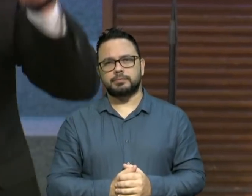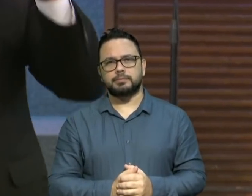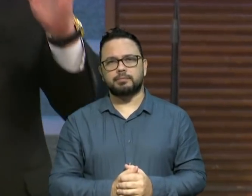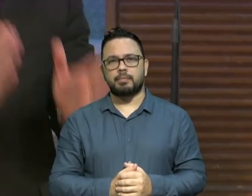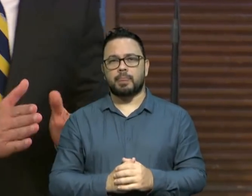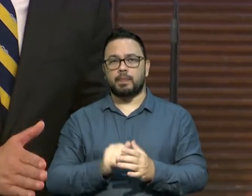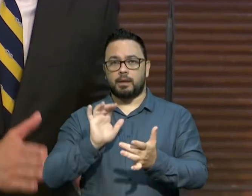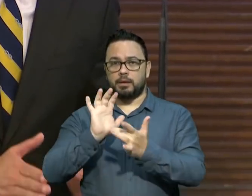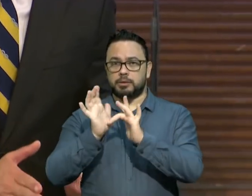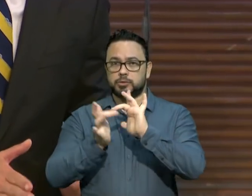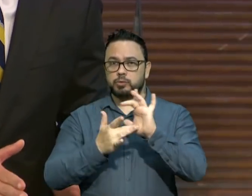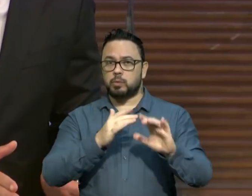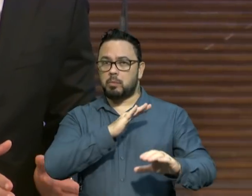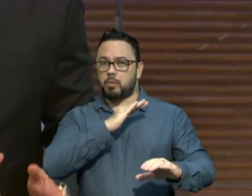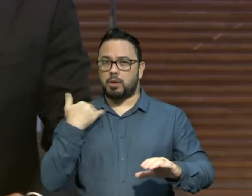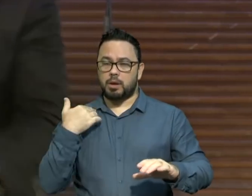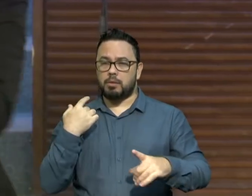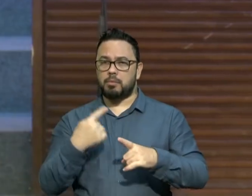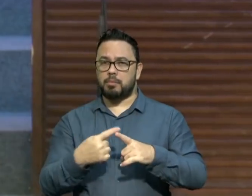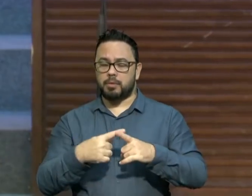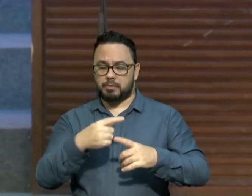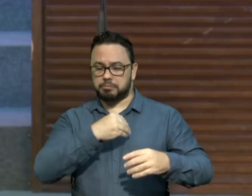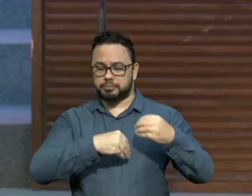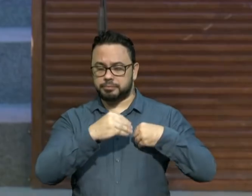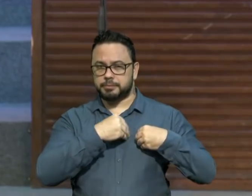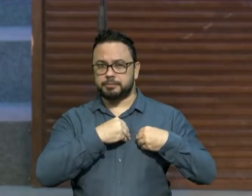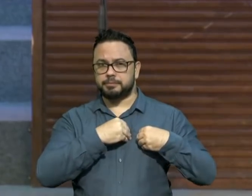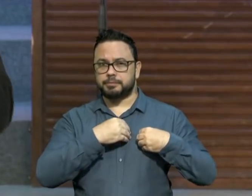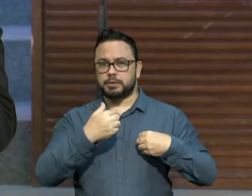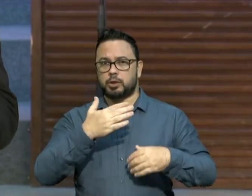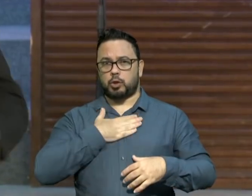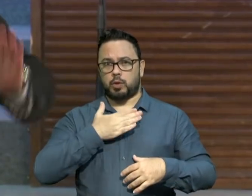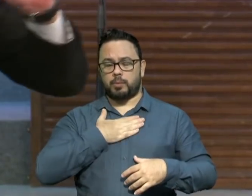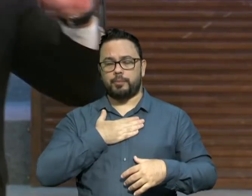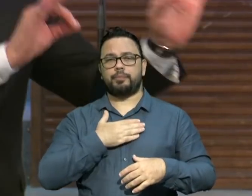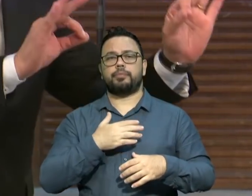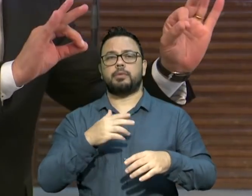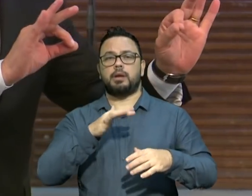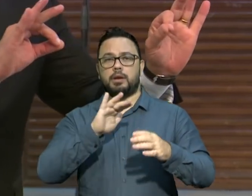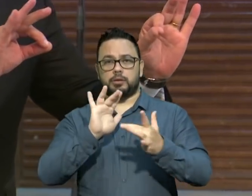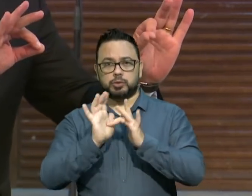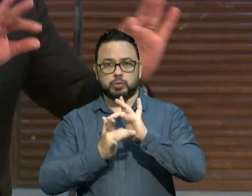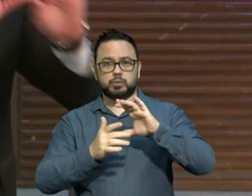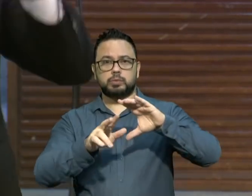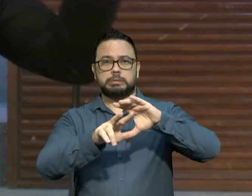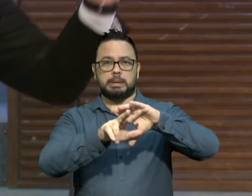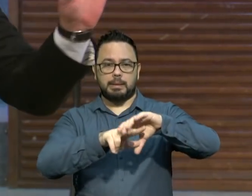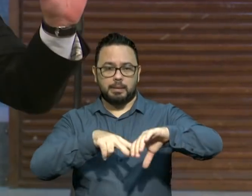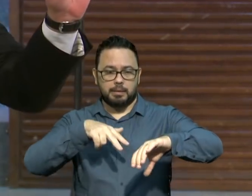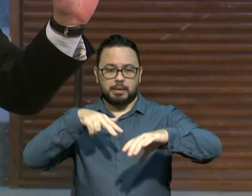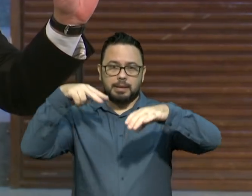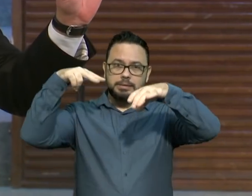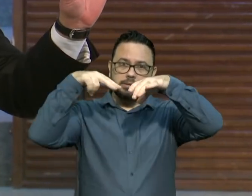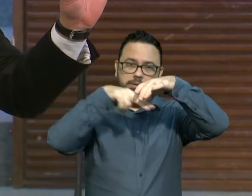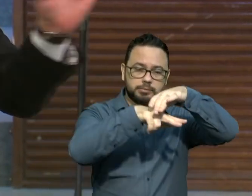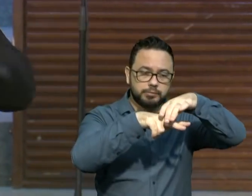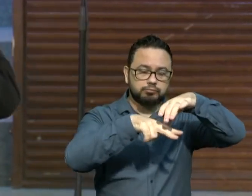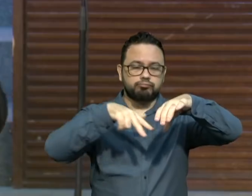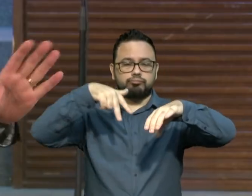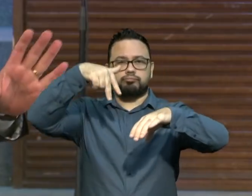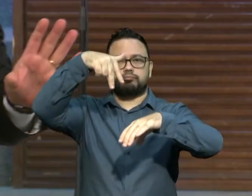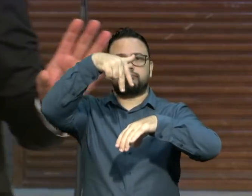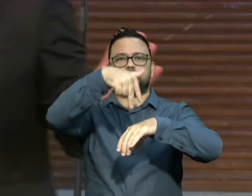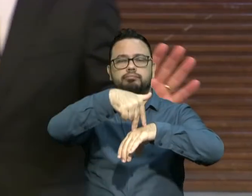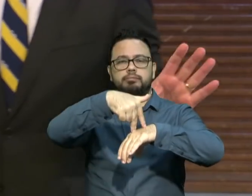o Cristo morreu pelos nossos pecados foi sepultado ressuscitou e apareceu esse era o primeiro Credo Cristão